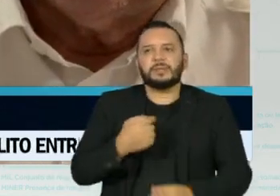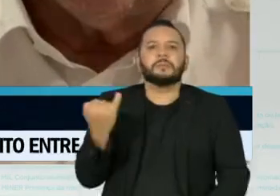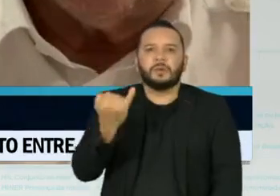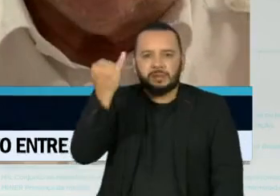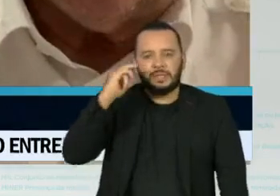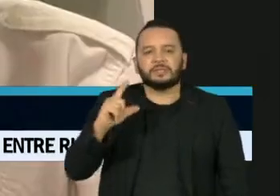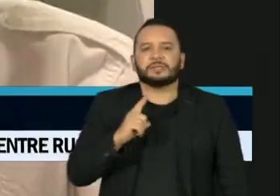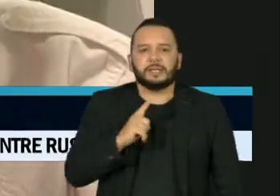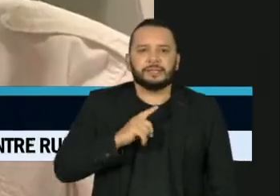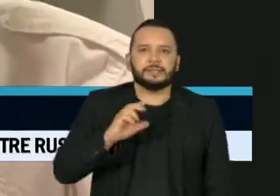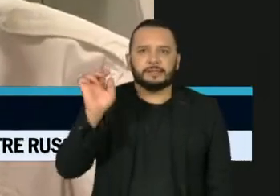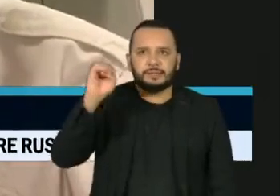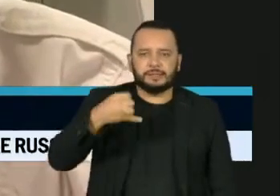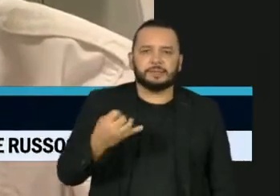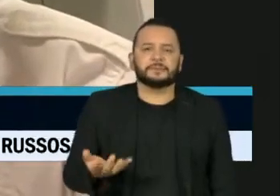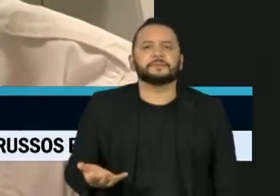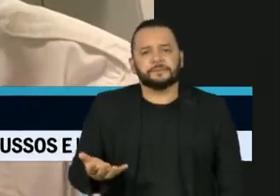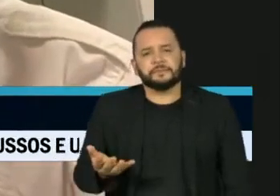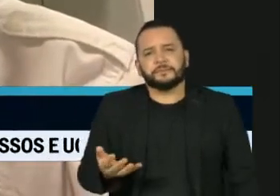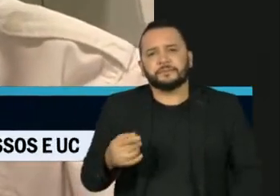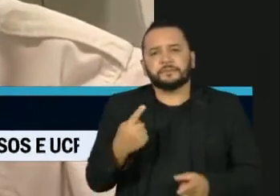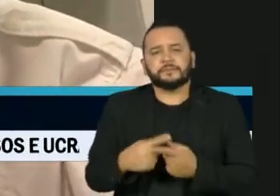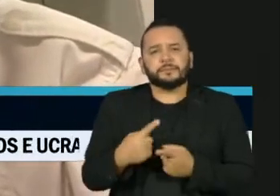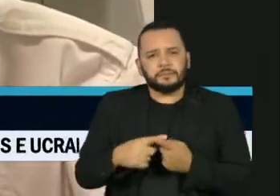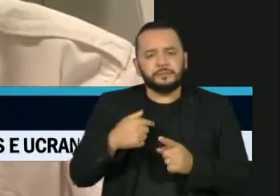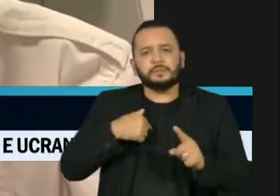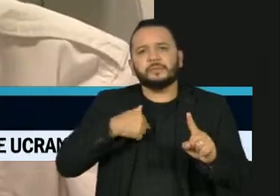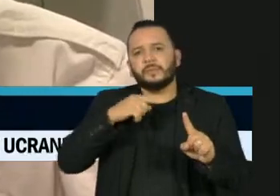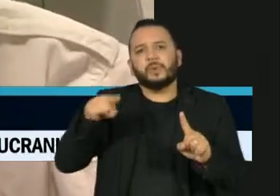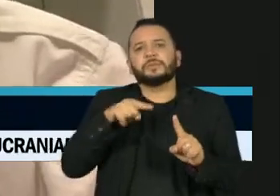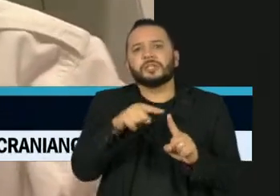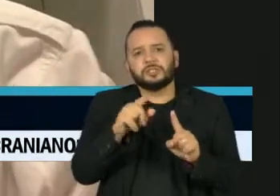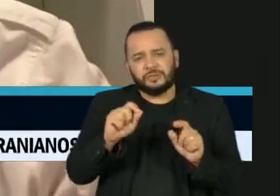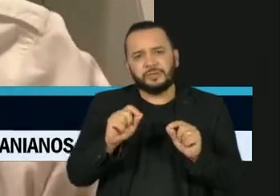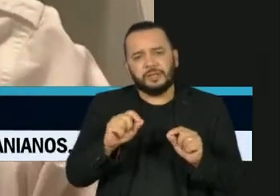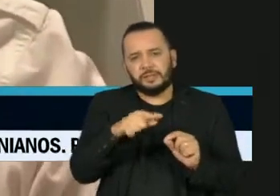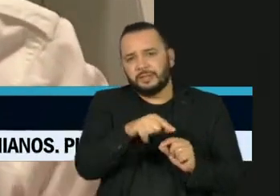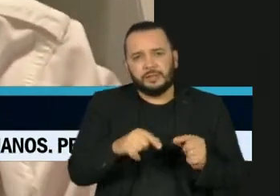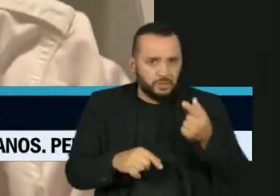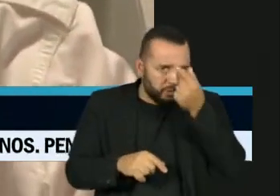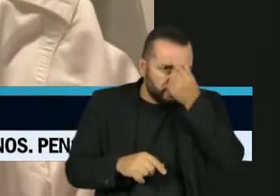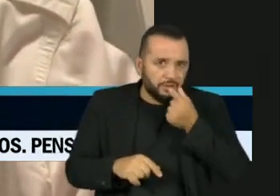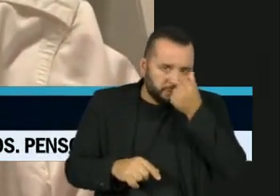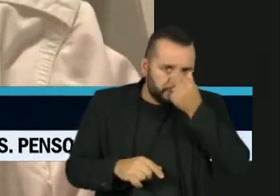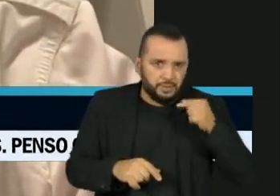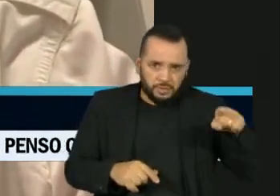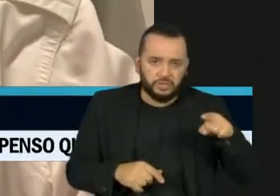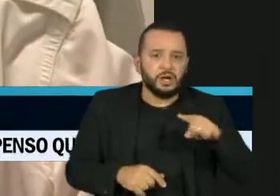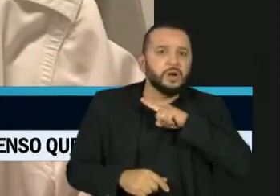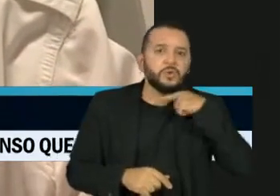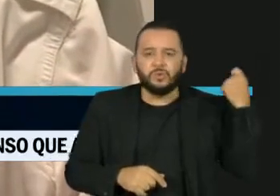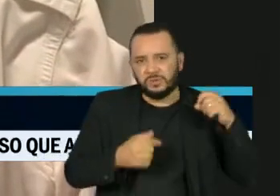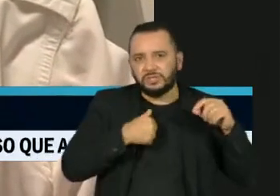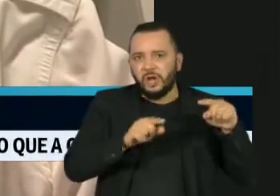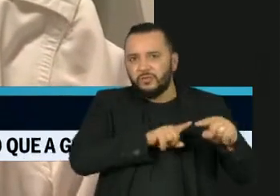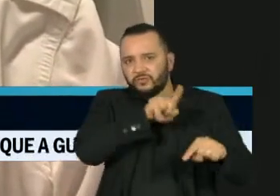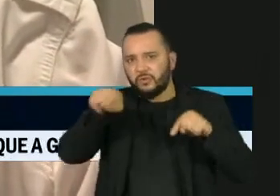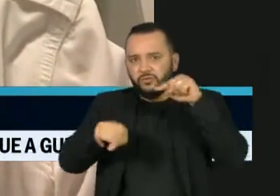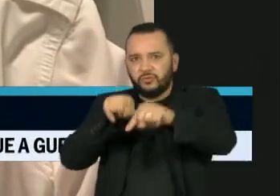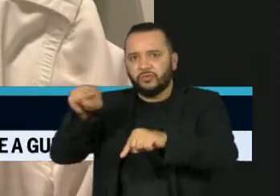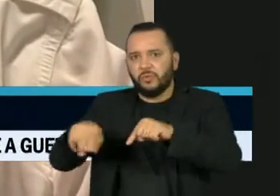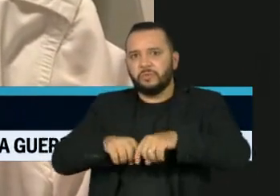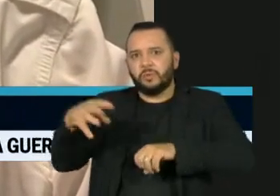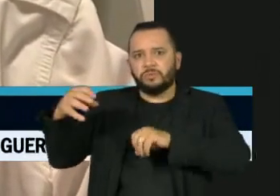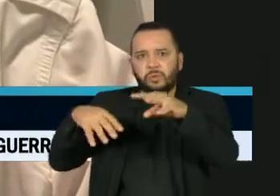seguinte: claramente, os objetivos da campanha da ofensiva russa não se limitam à